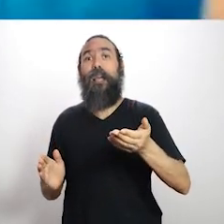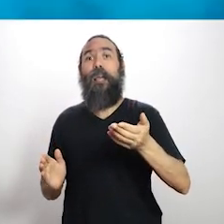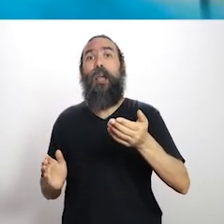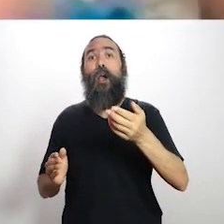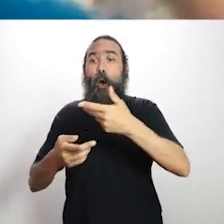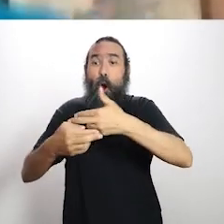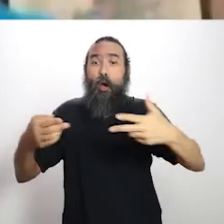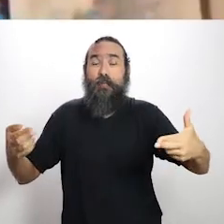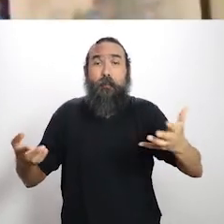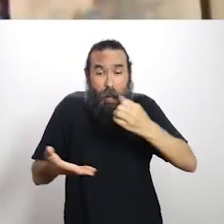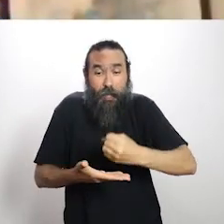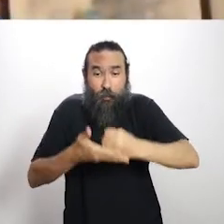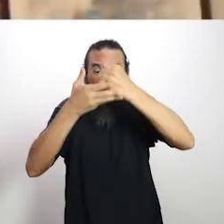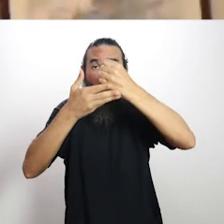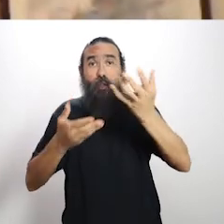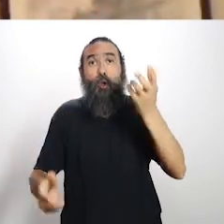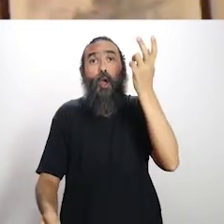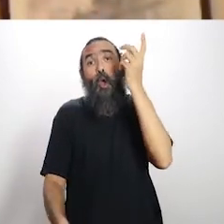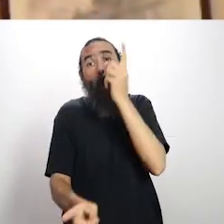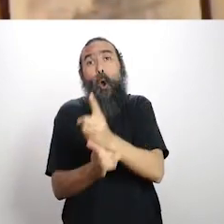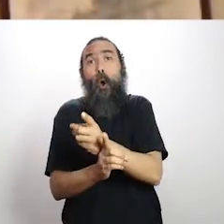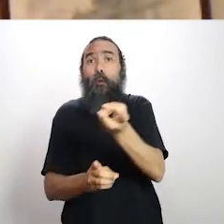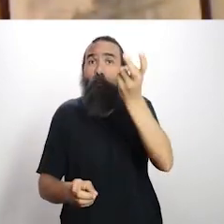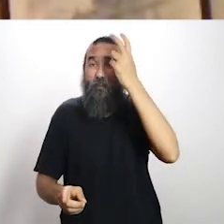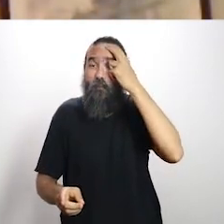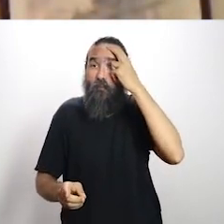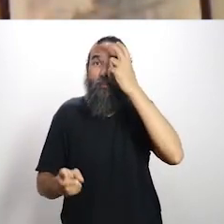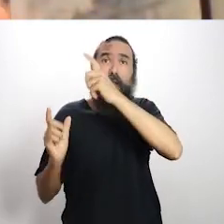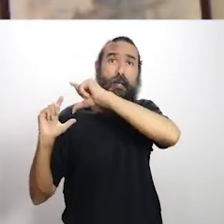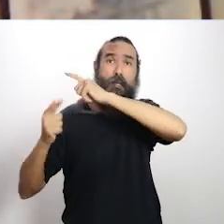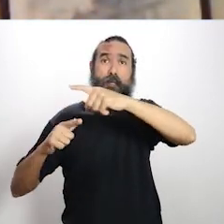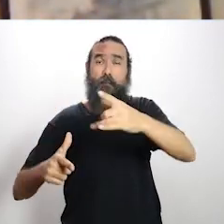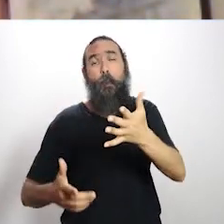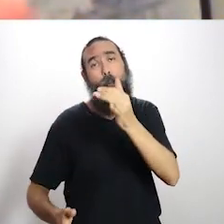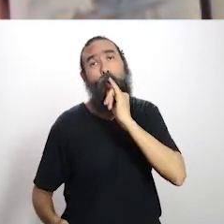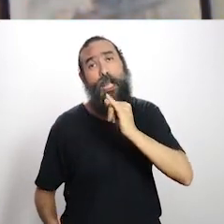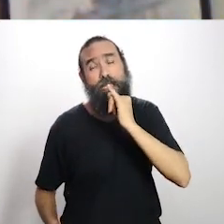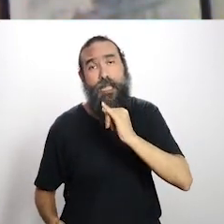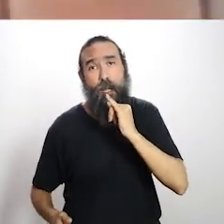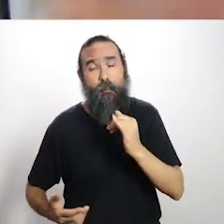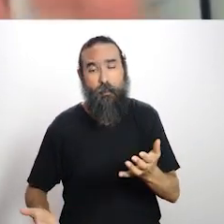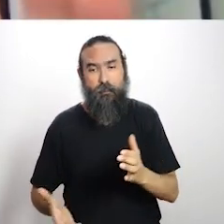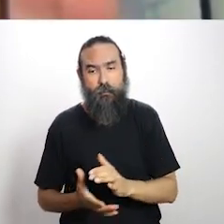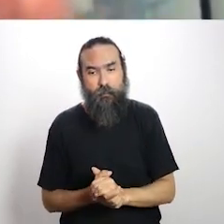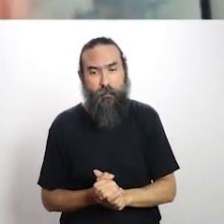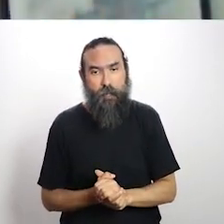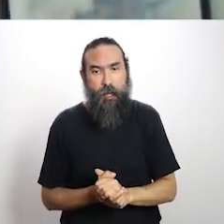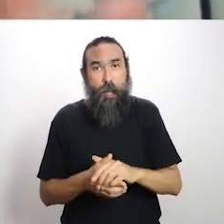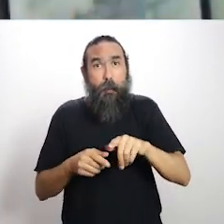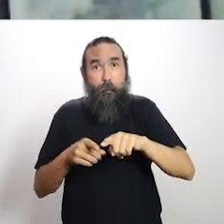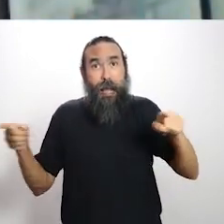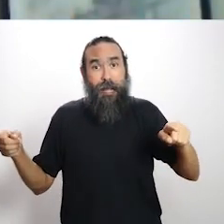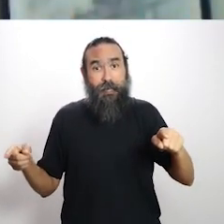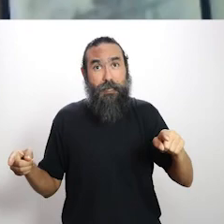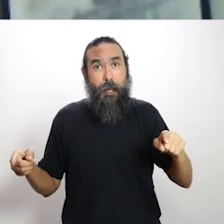posterior por prestação de contas vocês vão ter agora nas próximas 3, 4 semanas mais 3 que